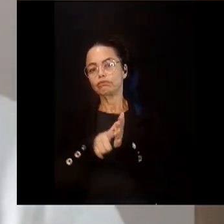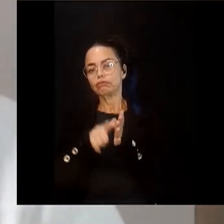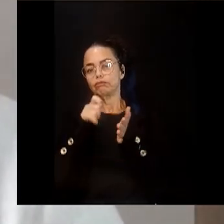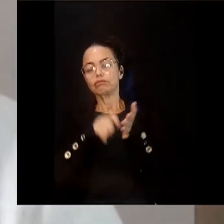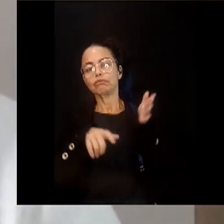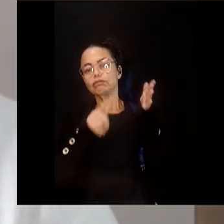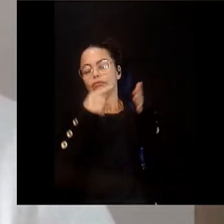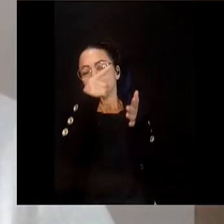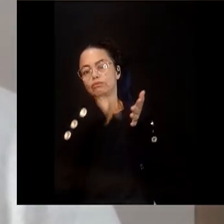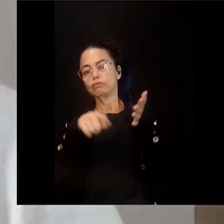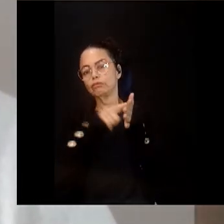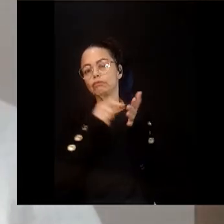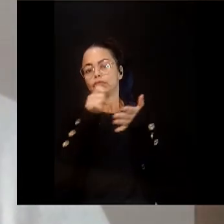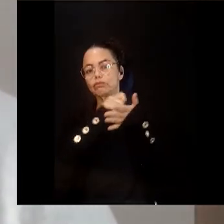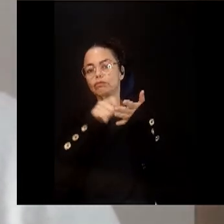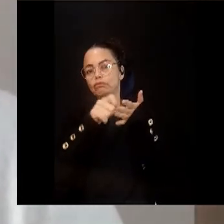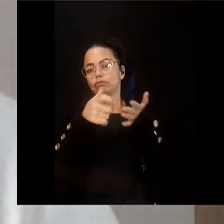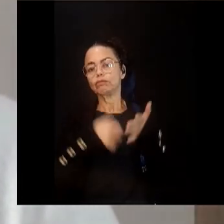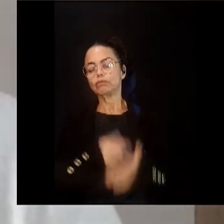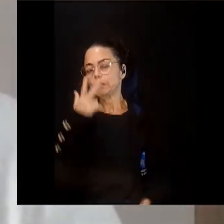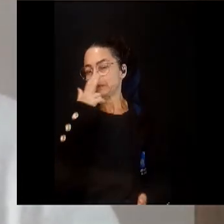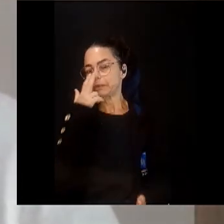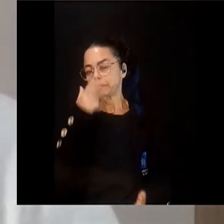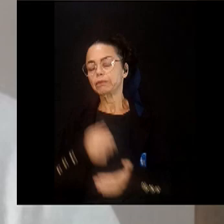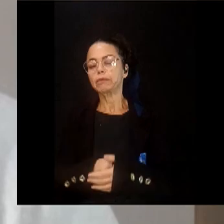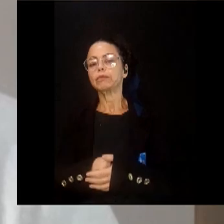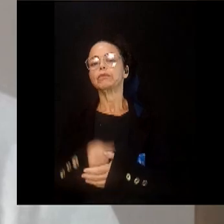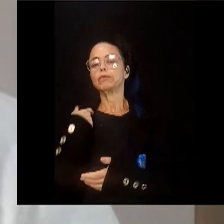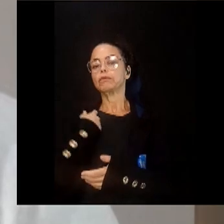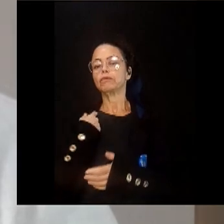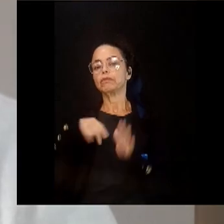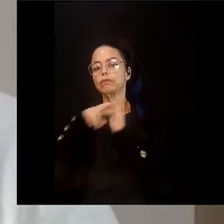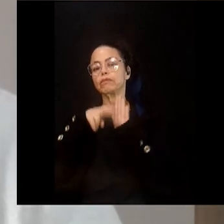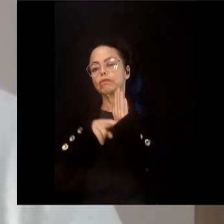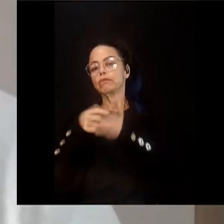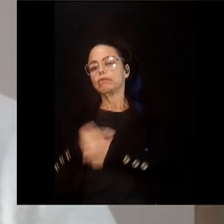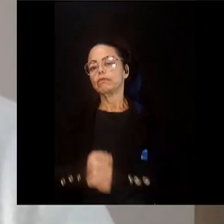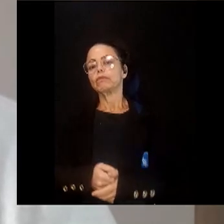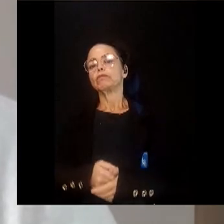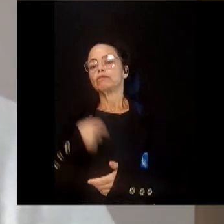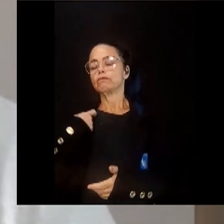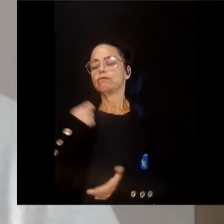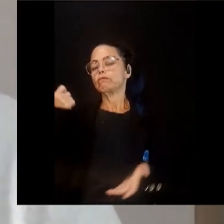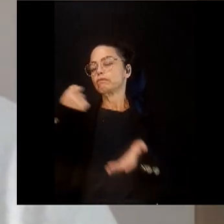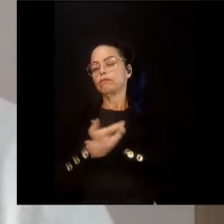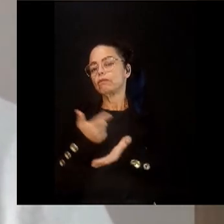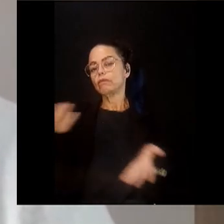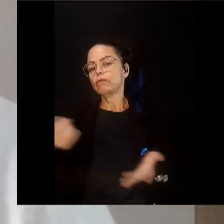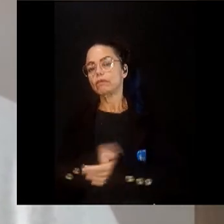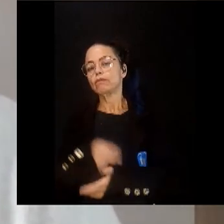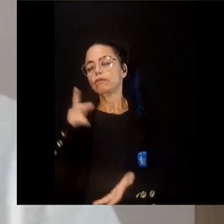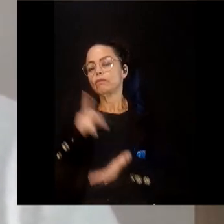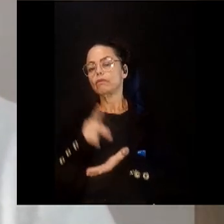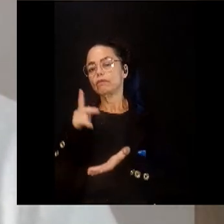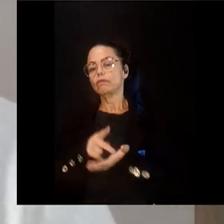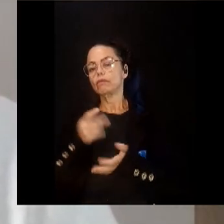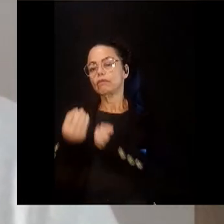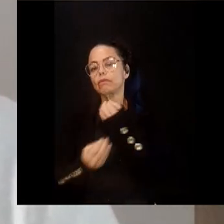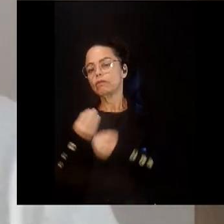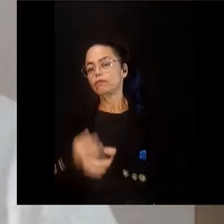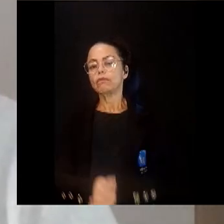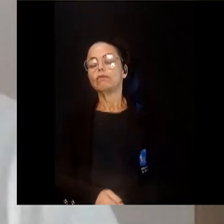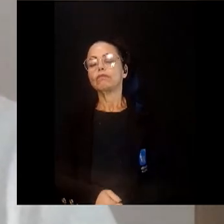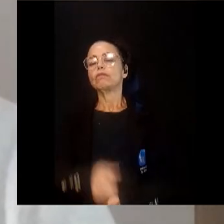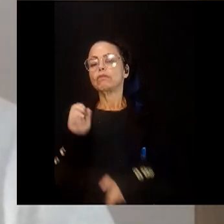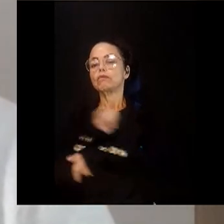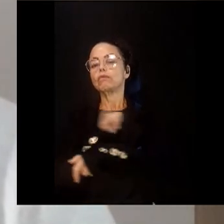me parece que implementar a norma na minha operação vai ser um custo. Mas, na verdade, é uma maneira de entender que esse custo